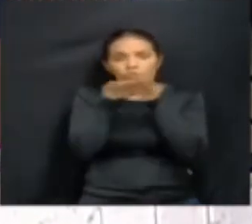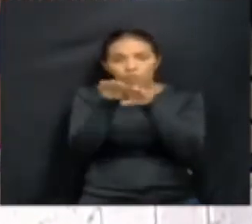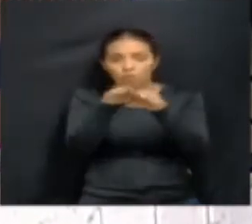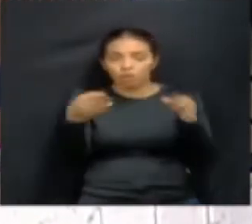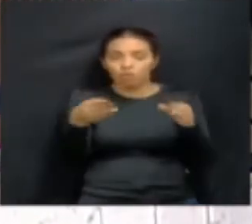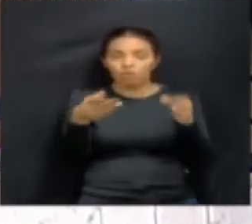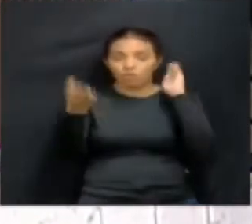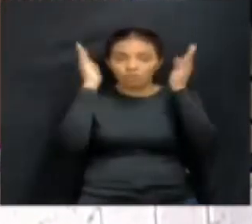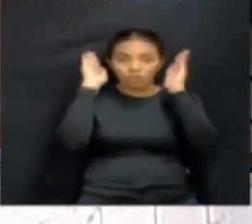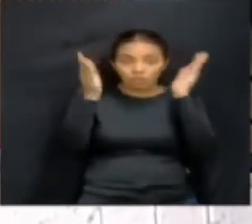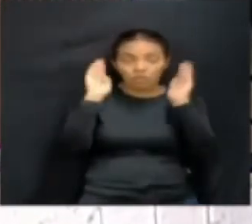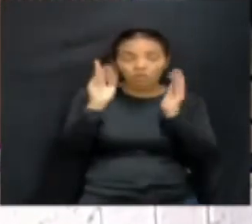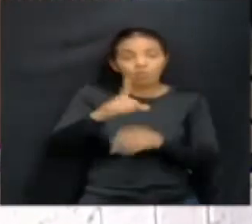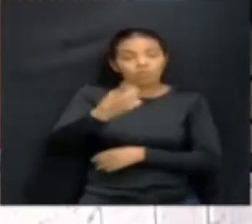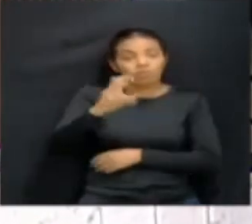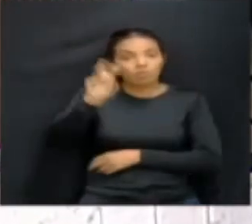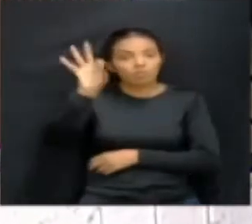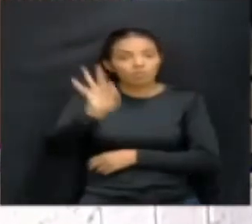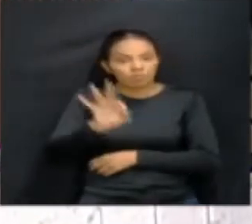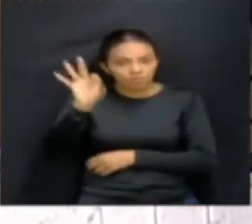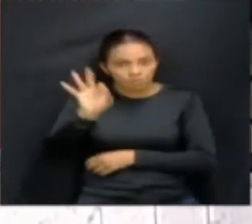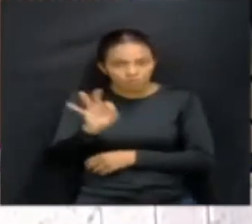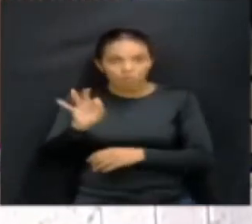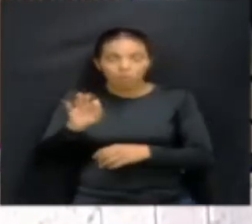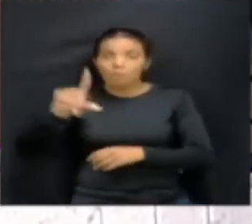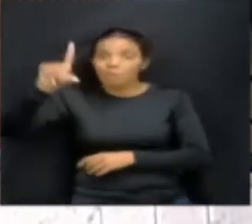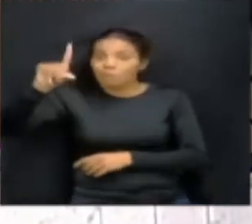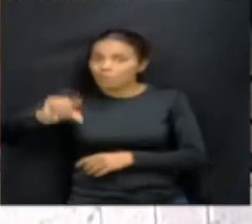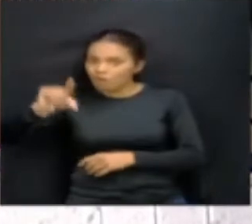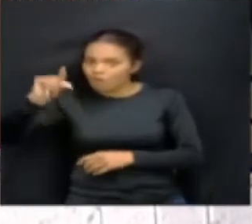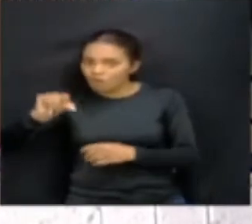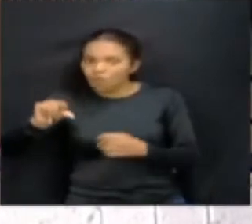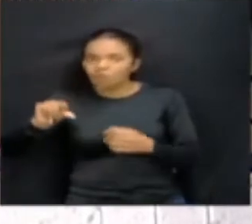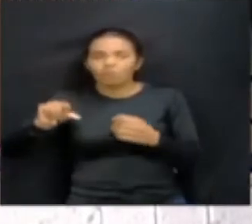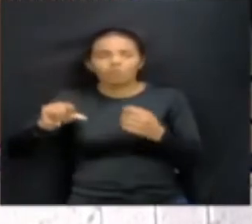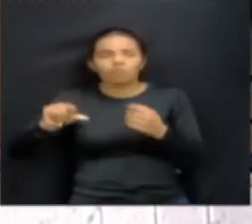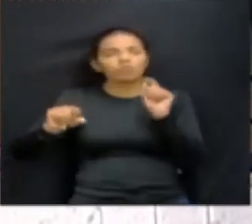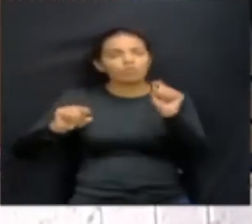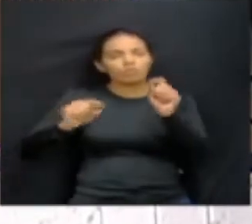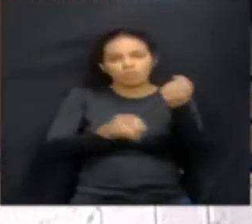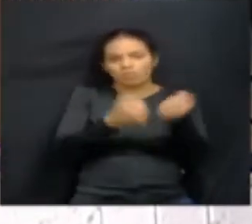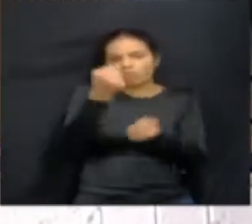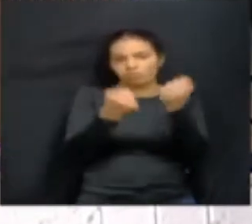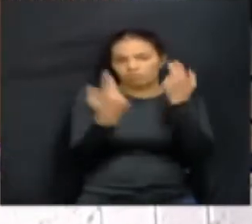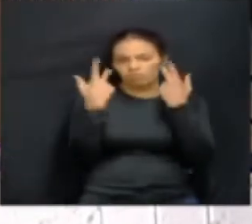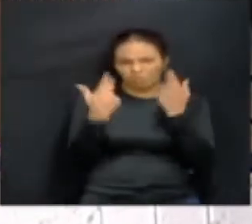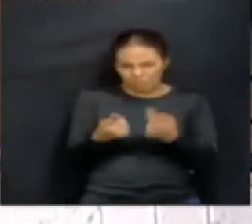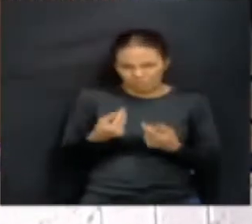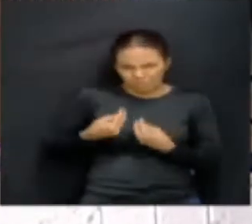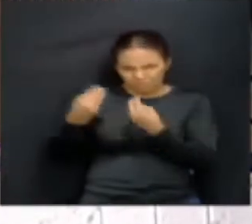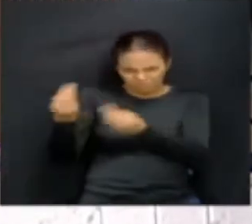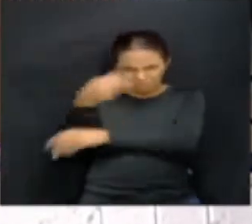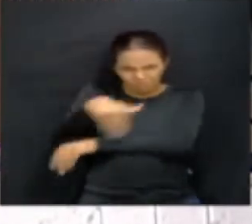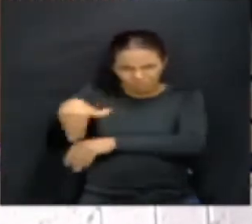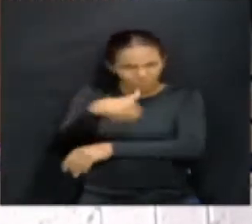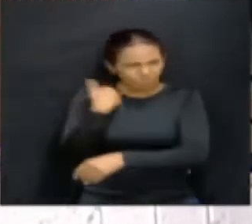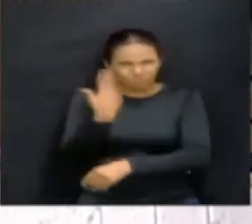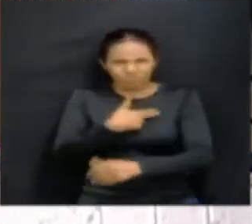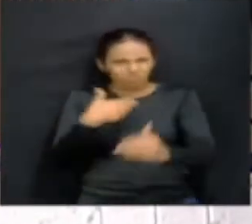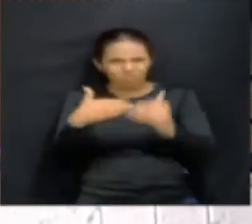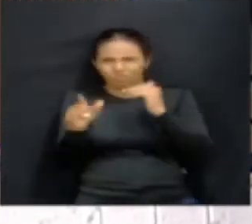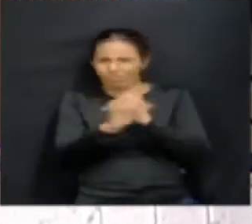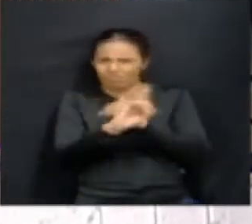caminhão que hoje a quinze por cento mais barato que valor veículo de passeio exceder a sessão das rodovias não somos